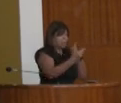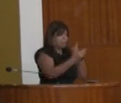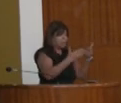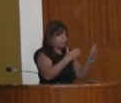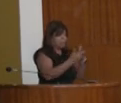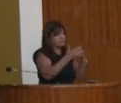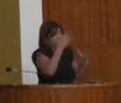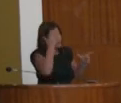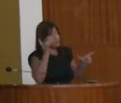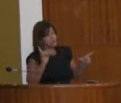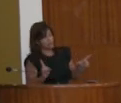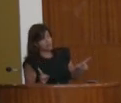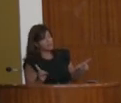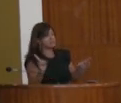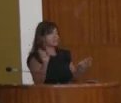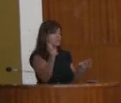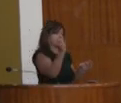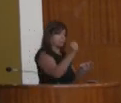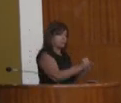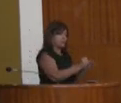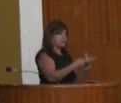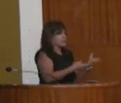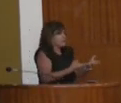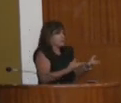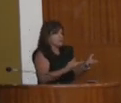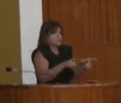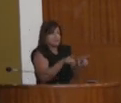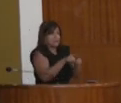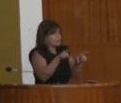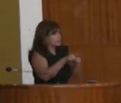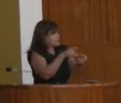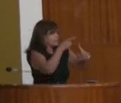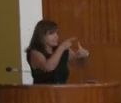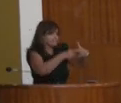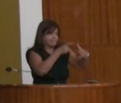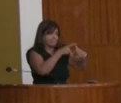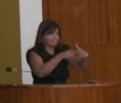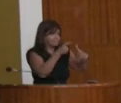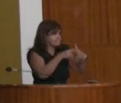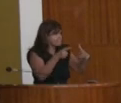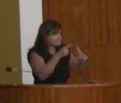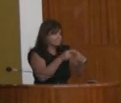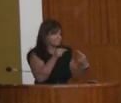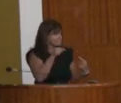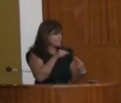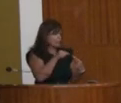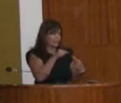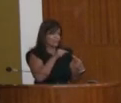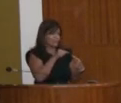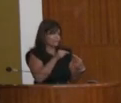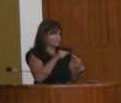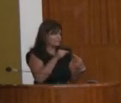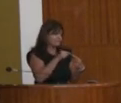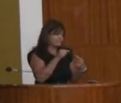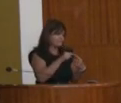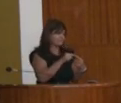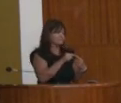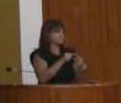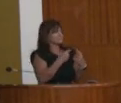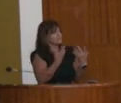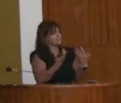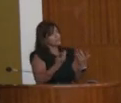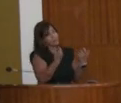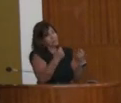diferenciado para essa pessoa, para saber que ela está preparada para ocupar outros cargos nas empresas, com isso nós vamos conseguir